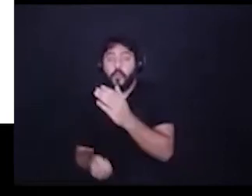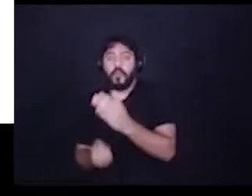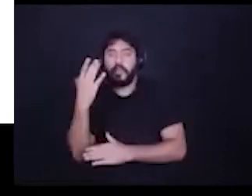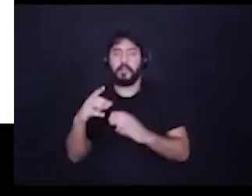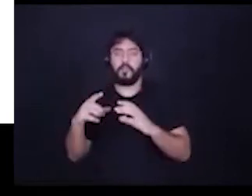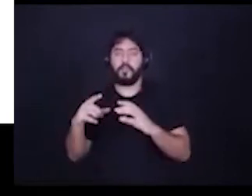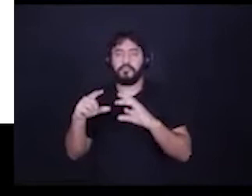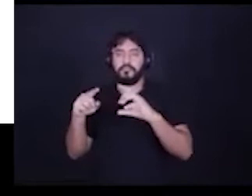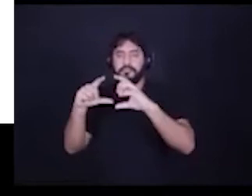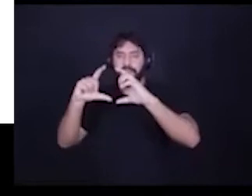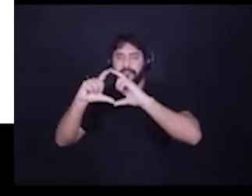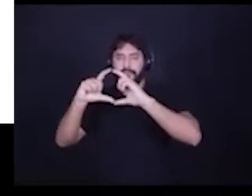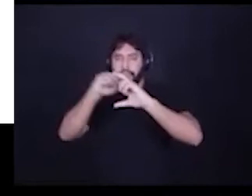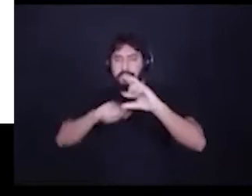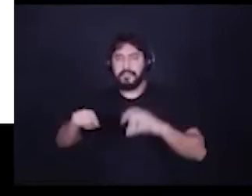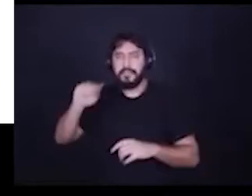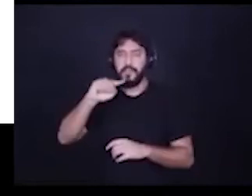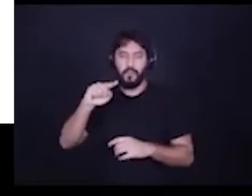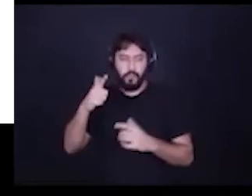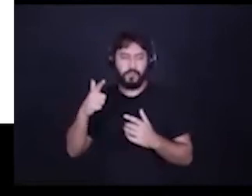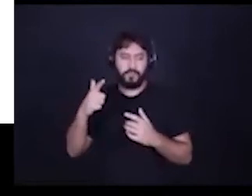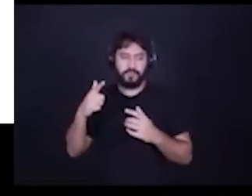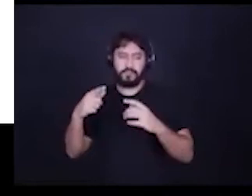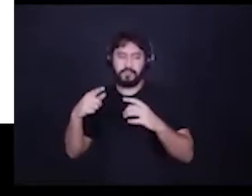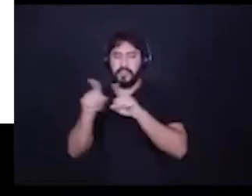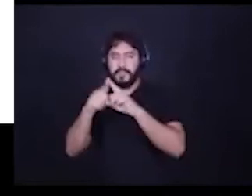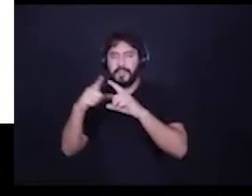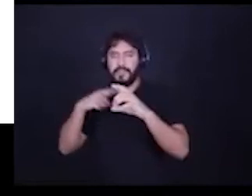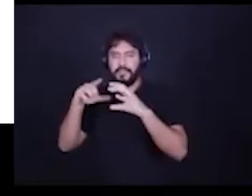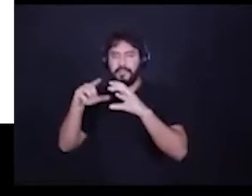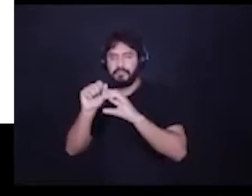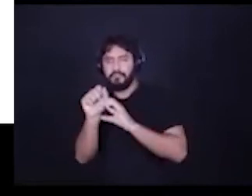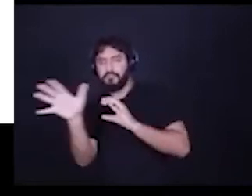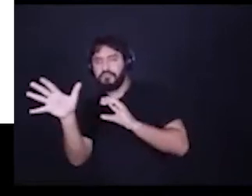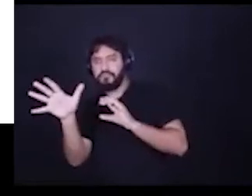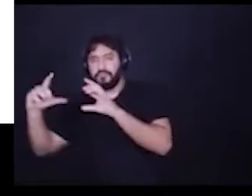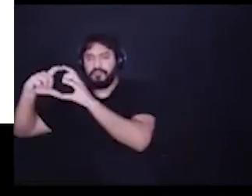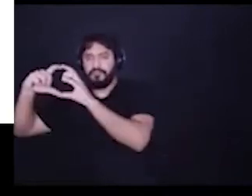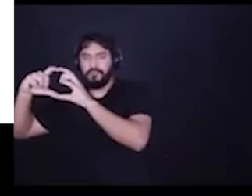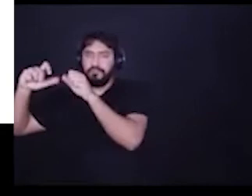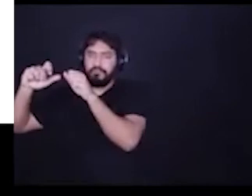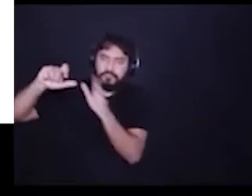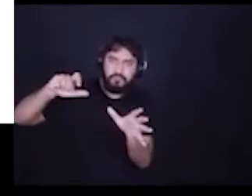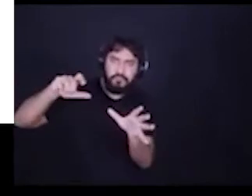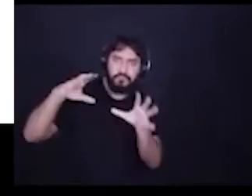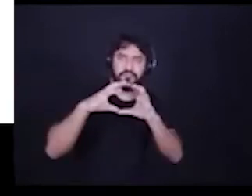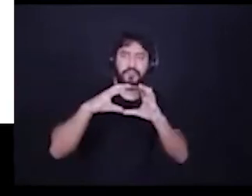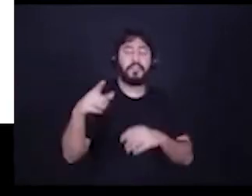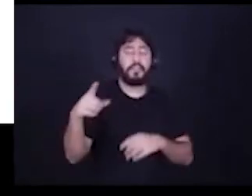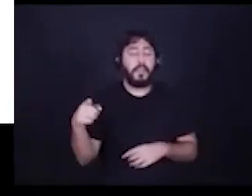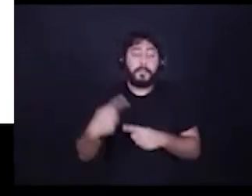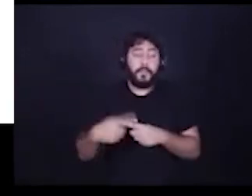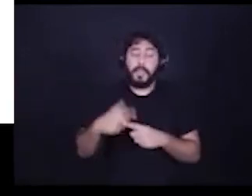esses pontos de flexão e de conexão, e de falar desse programa como um programa que estava tentando criar pontos